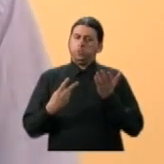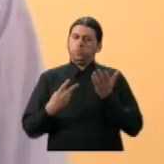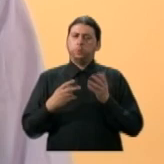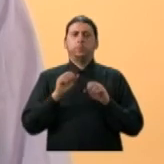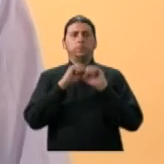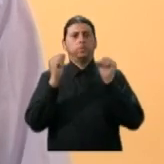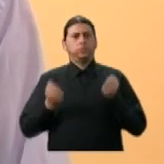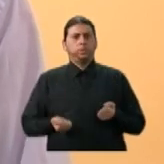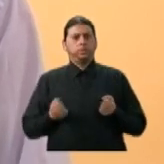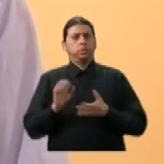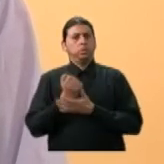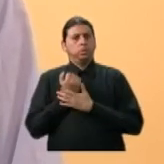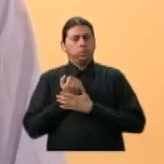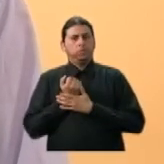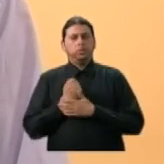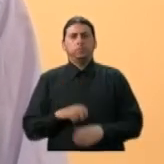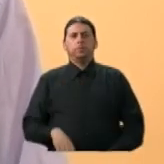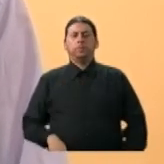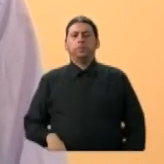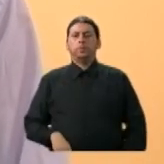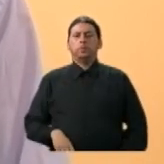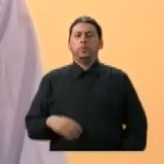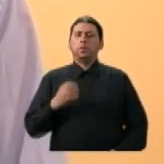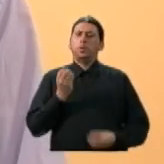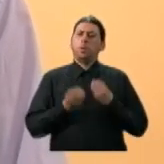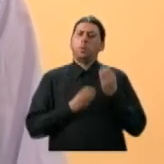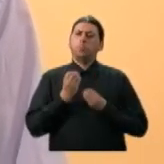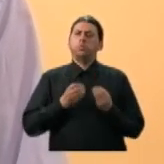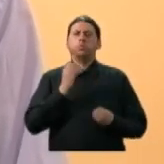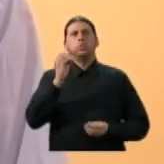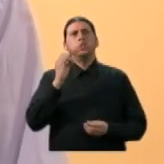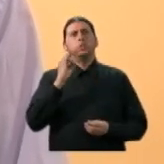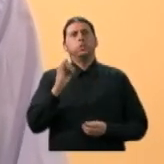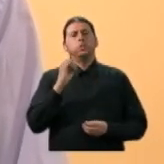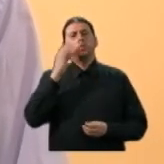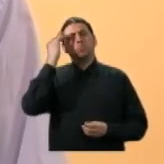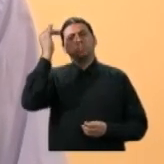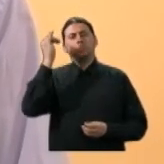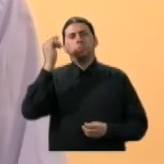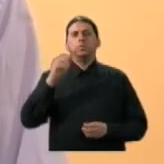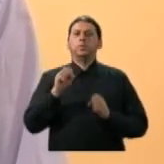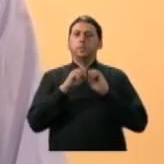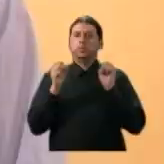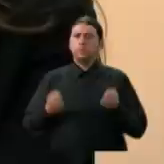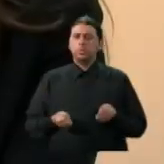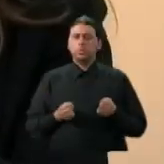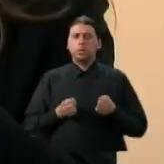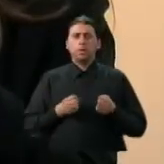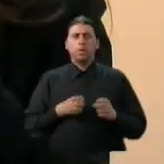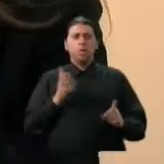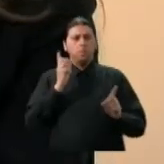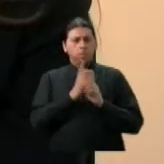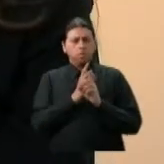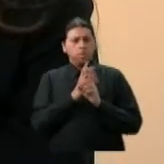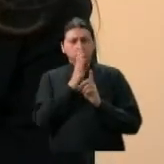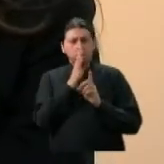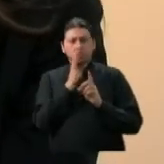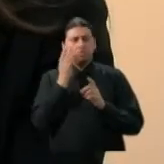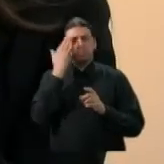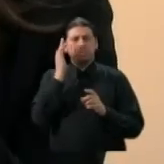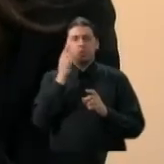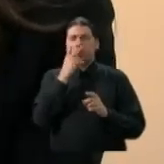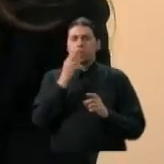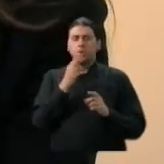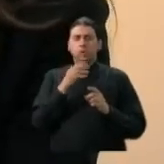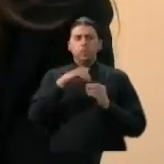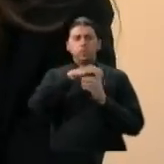Exatamente. E ele escapa. É como se o sistema imunológico não reconhecesse. É como se ele estivesse embalado, né? E